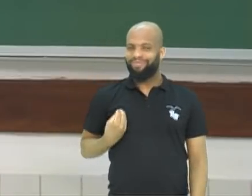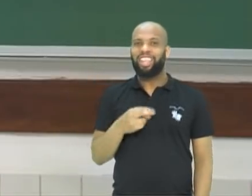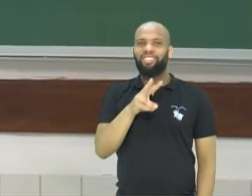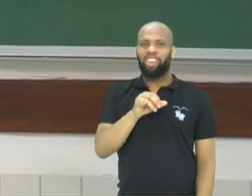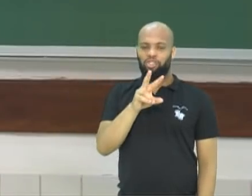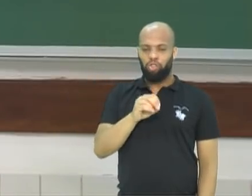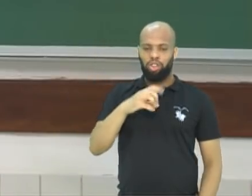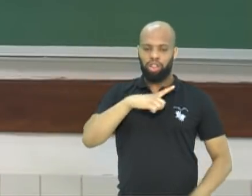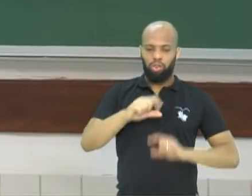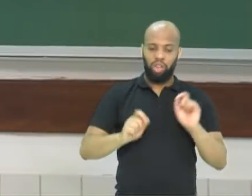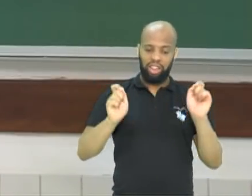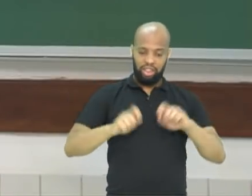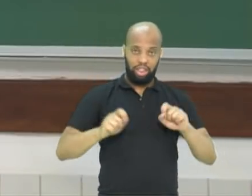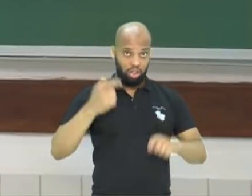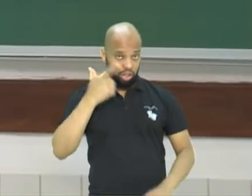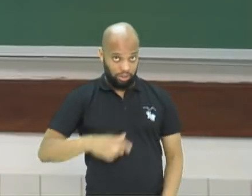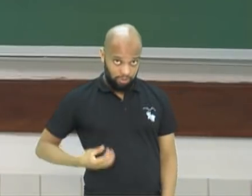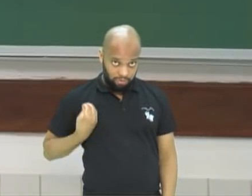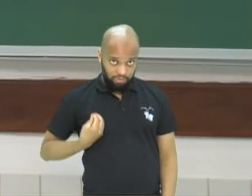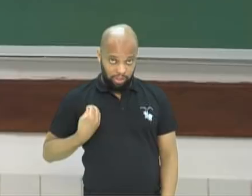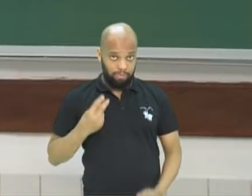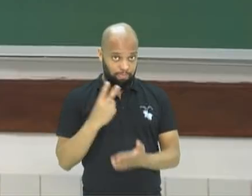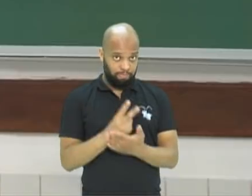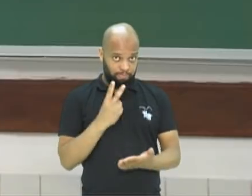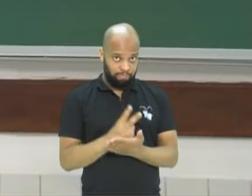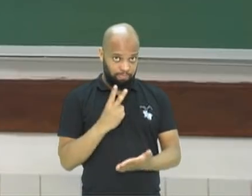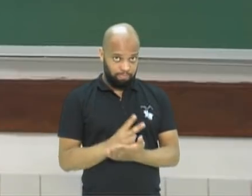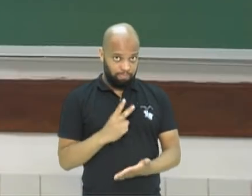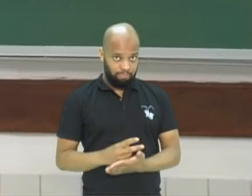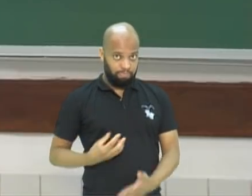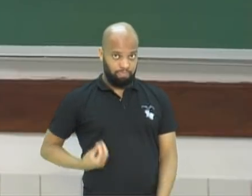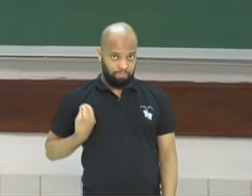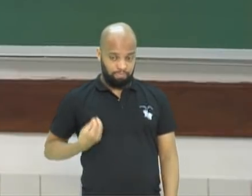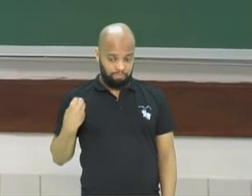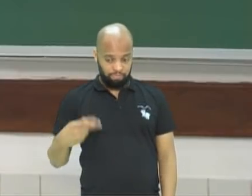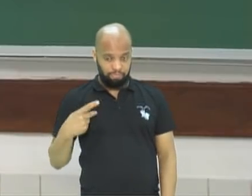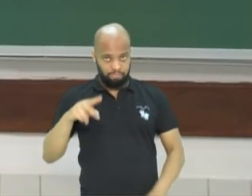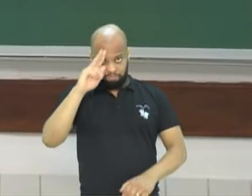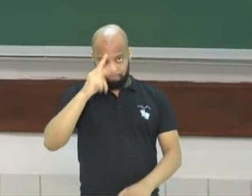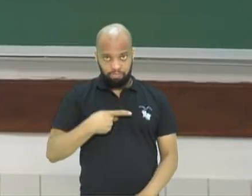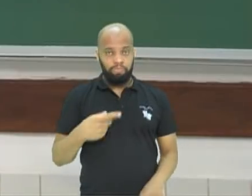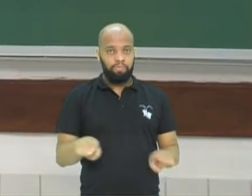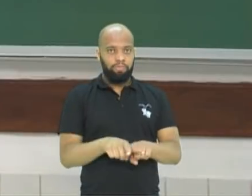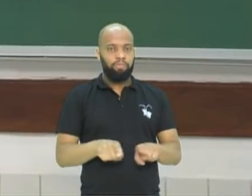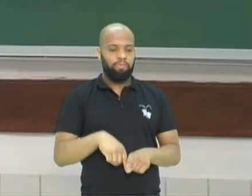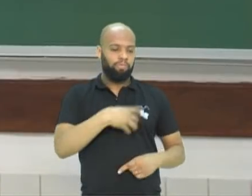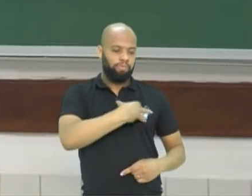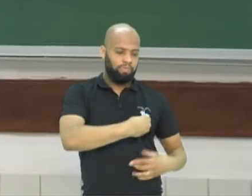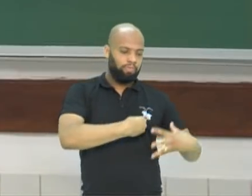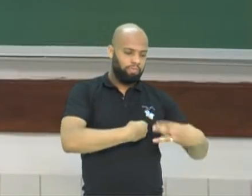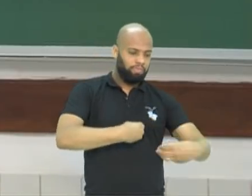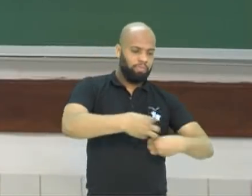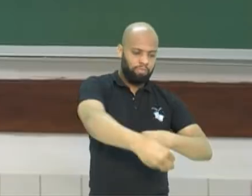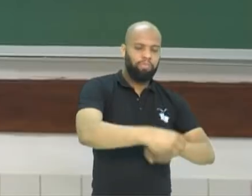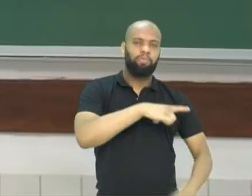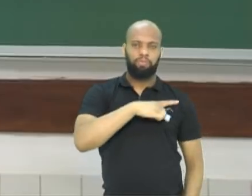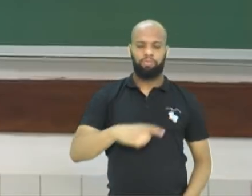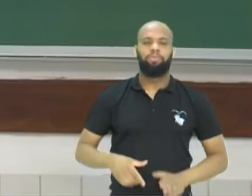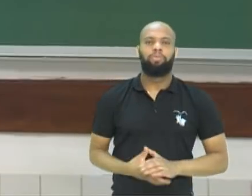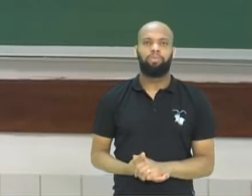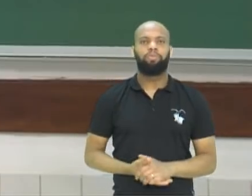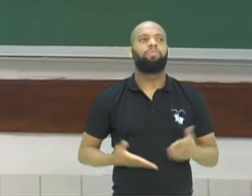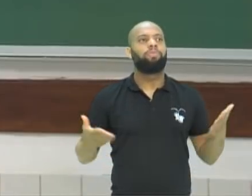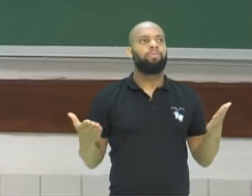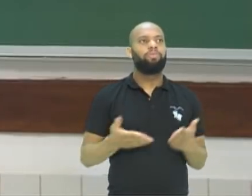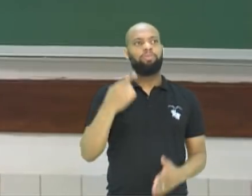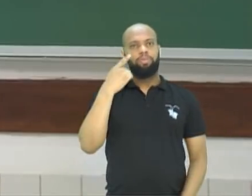pela capacidade que ele tem de viver, de manter a manutenção da sua vida e reproduzir. Beleza? Vamos